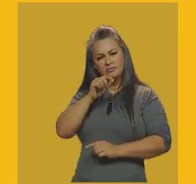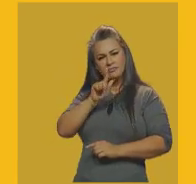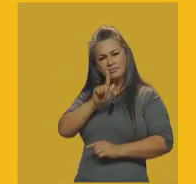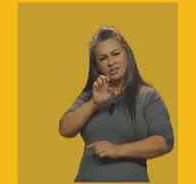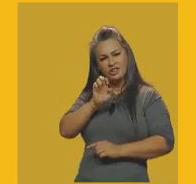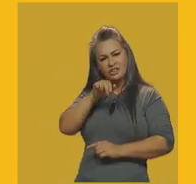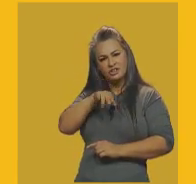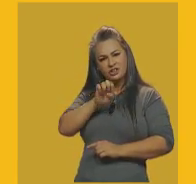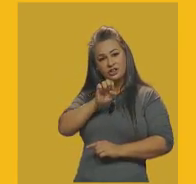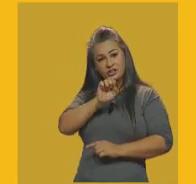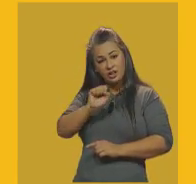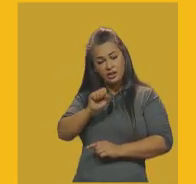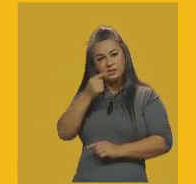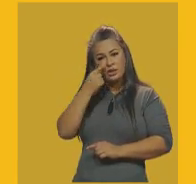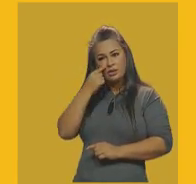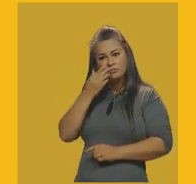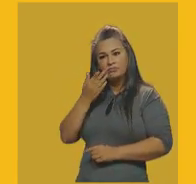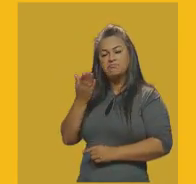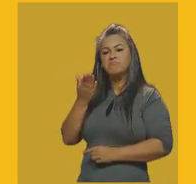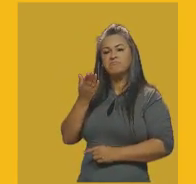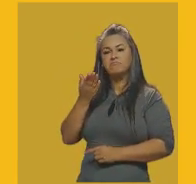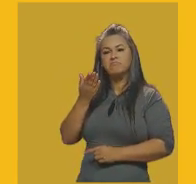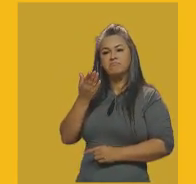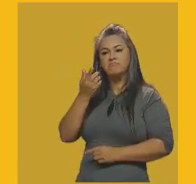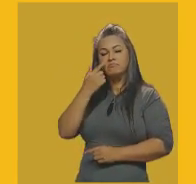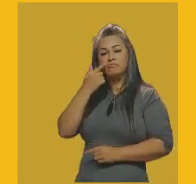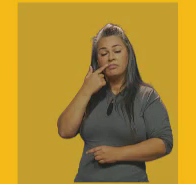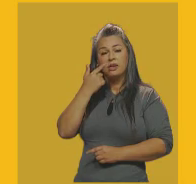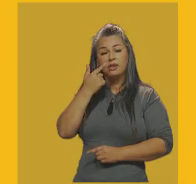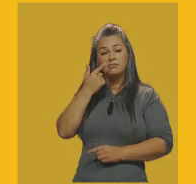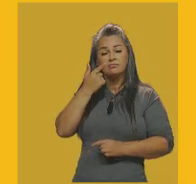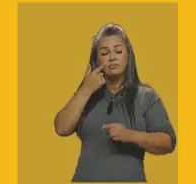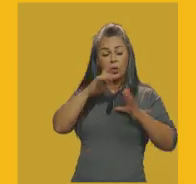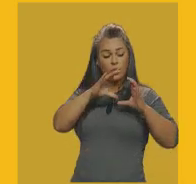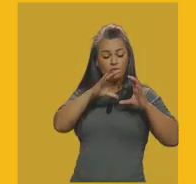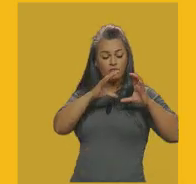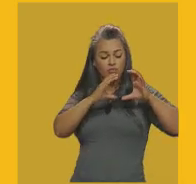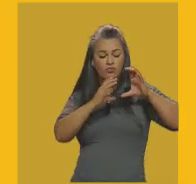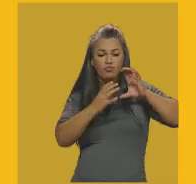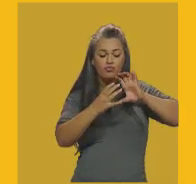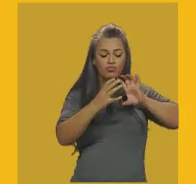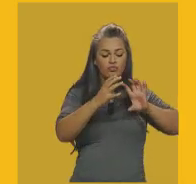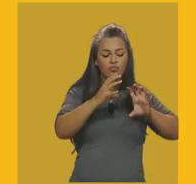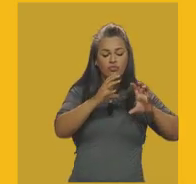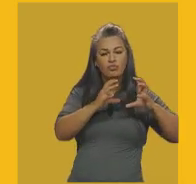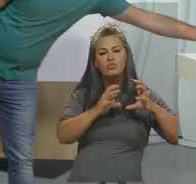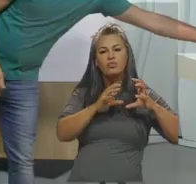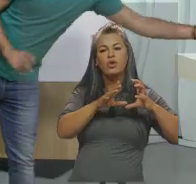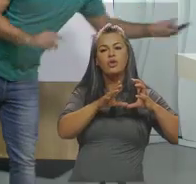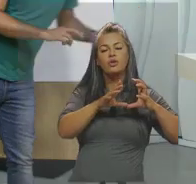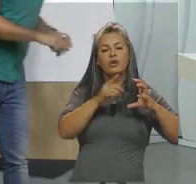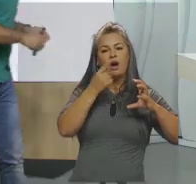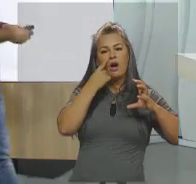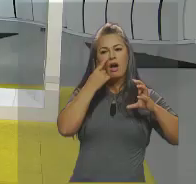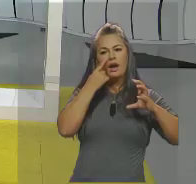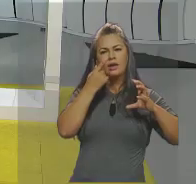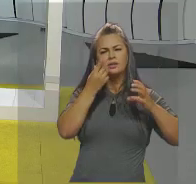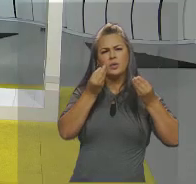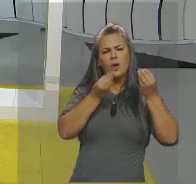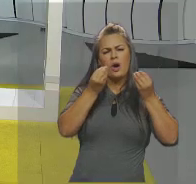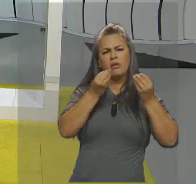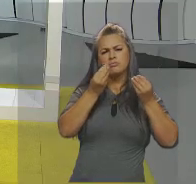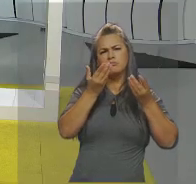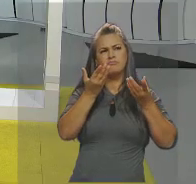ela vai ser determinada por azão, traço, bezão, traço. Como assim? Vamos aqui para o flip para a gente